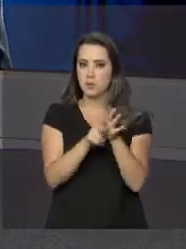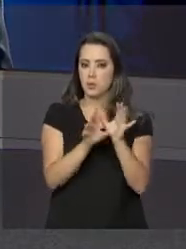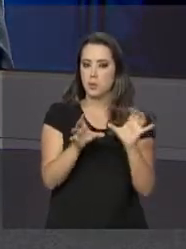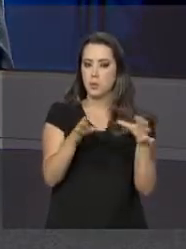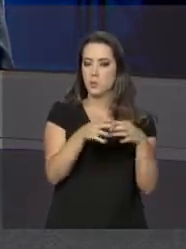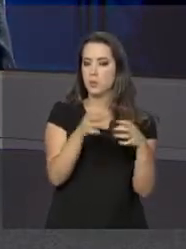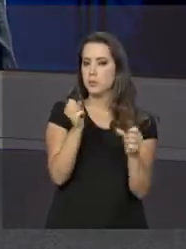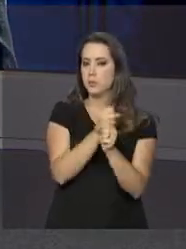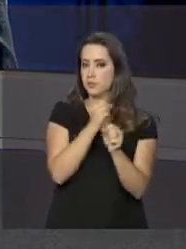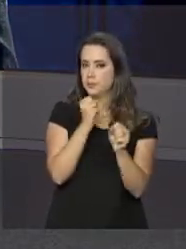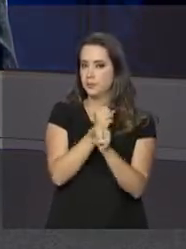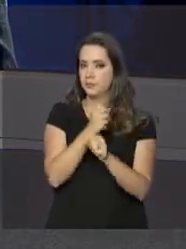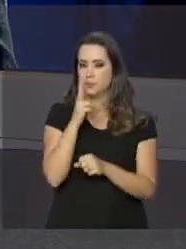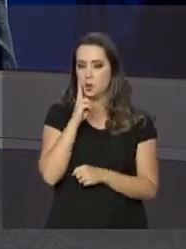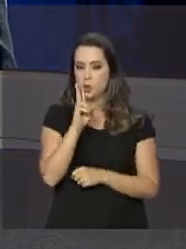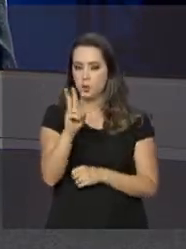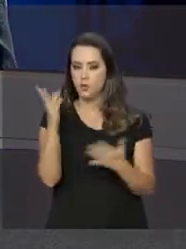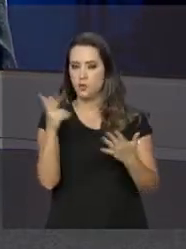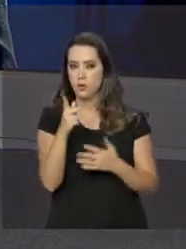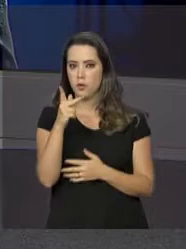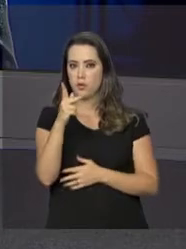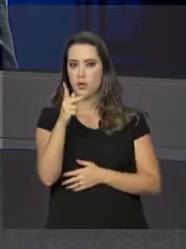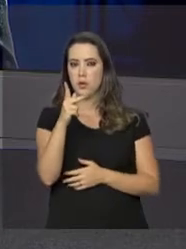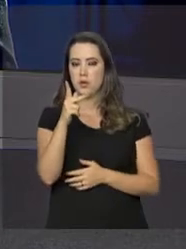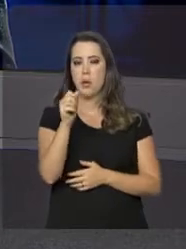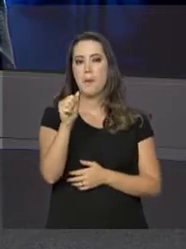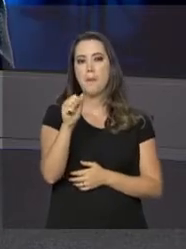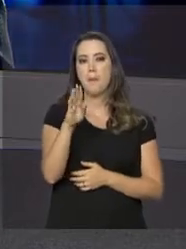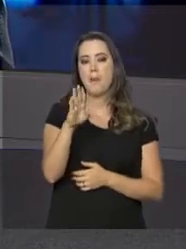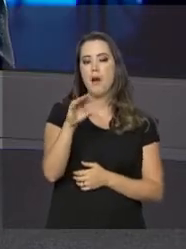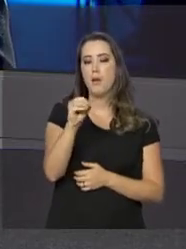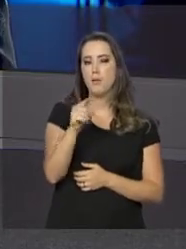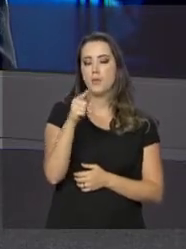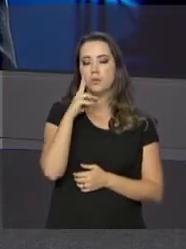detalhes pra gente foi pablo boa noite pra você